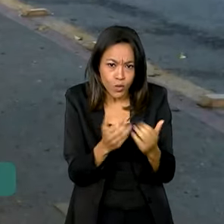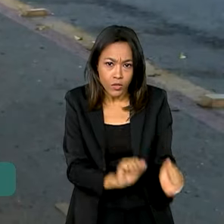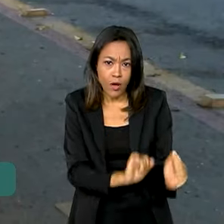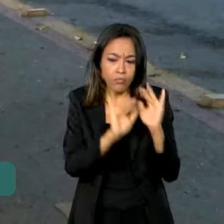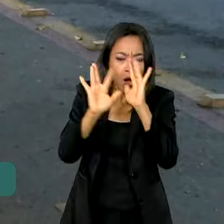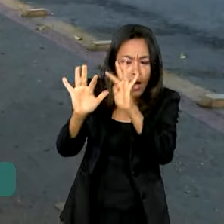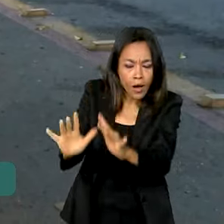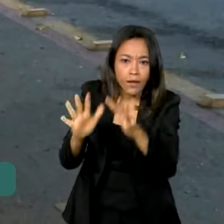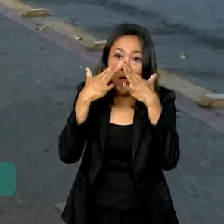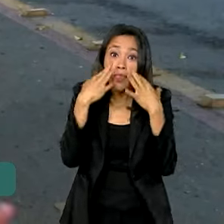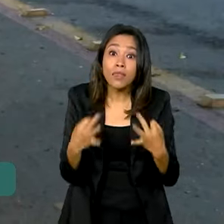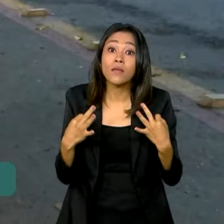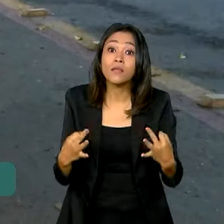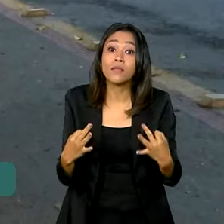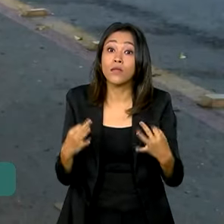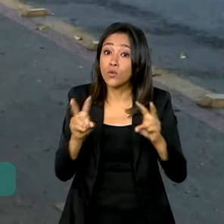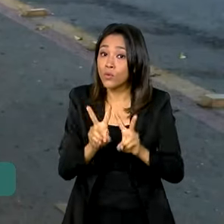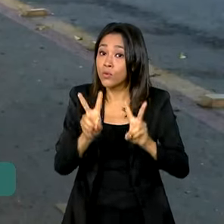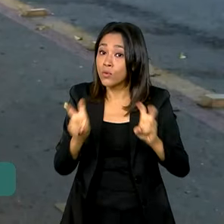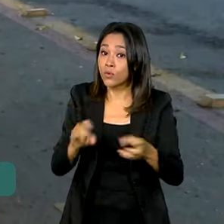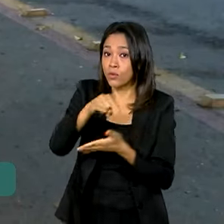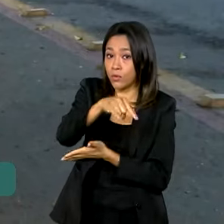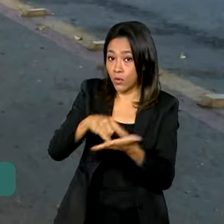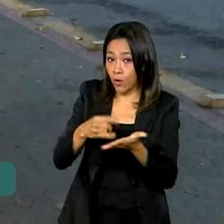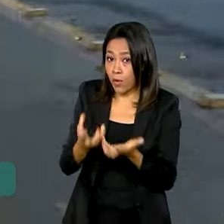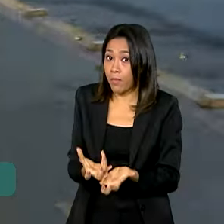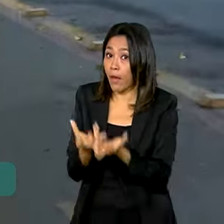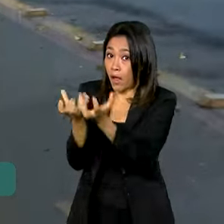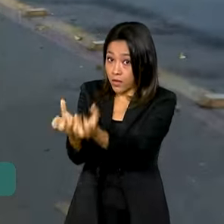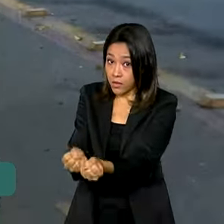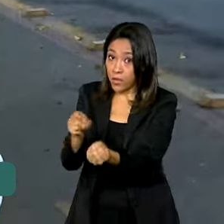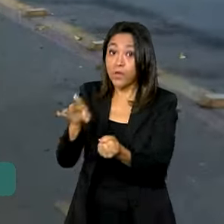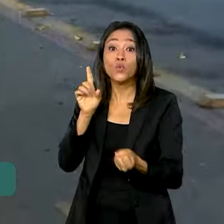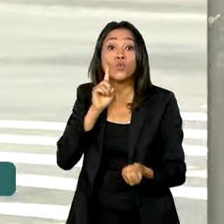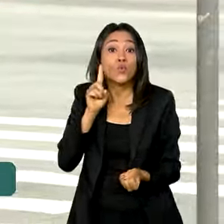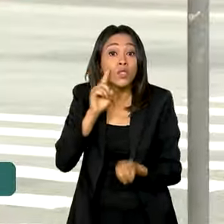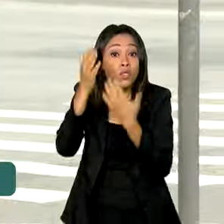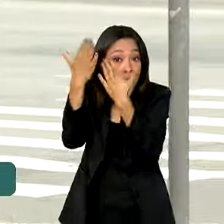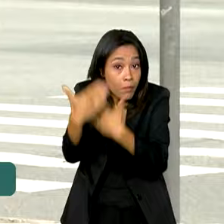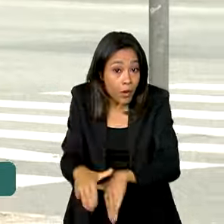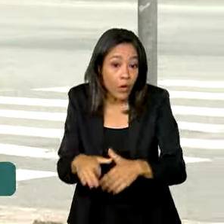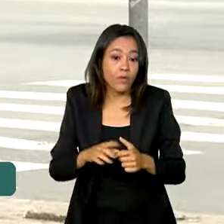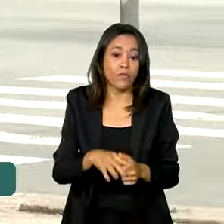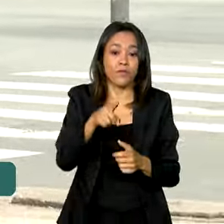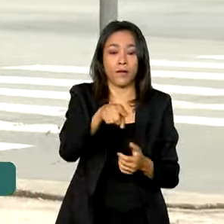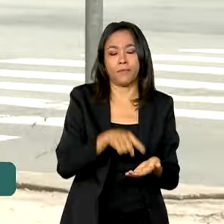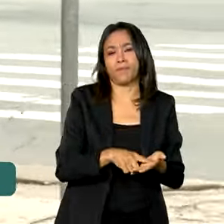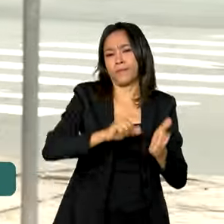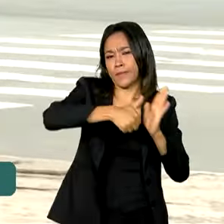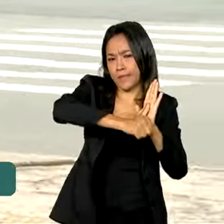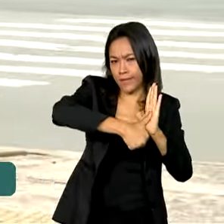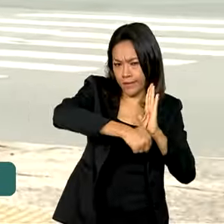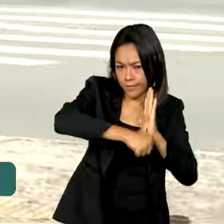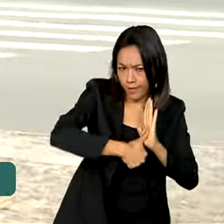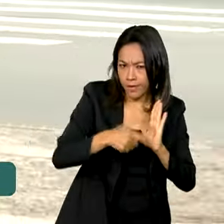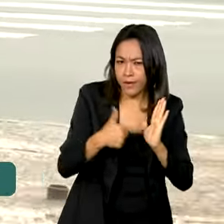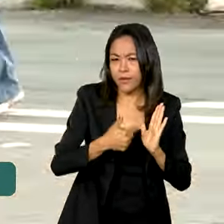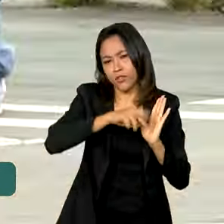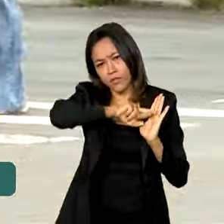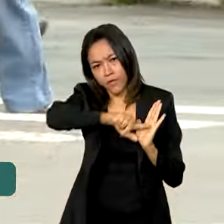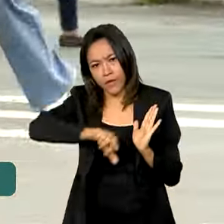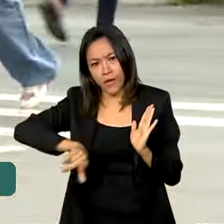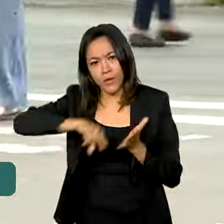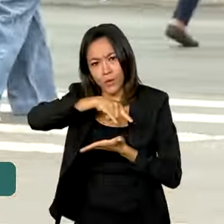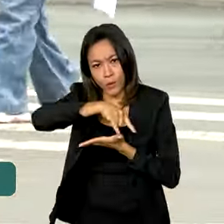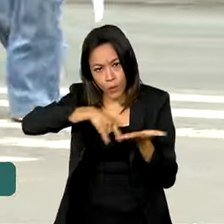devem ficar atentos quanto aos documentos aceitos para identificação nos dias do exame. Carteira de identidade nacional e demais